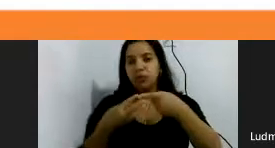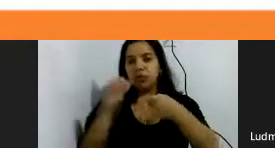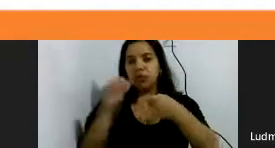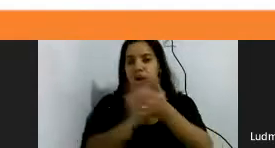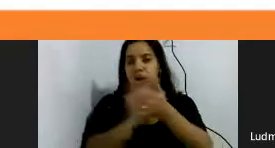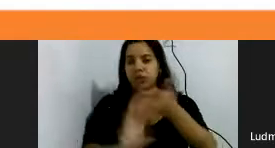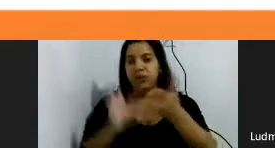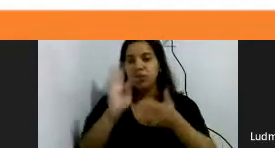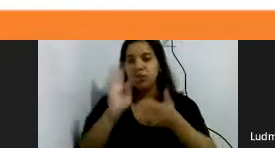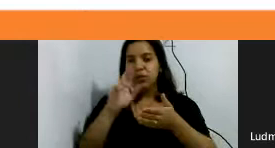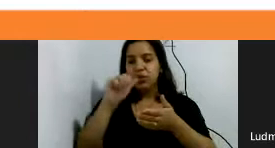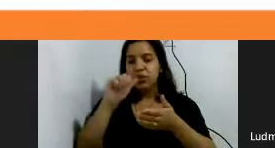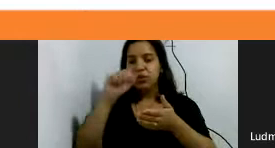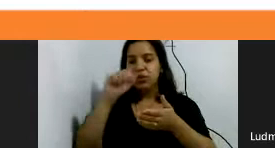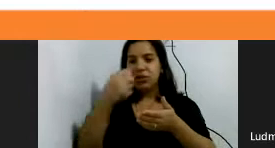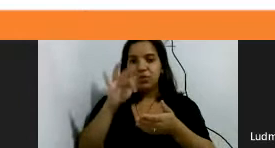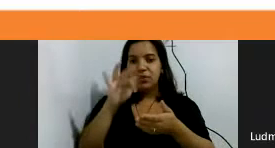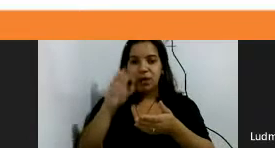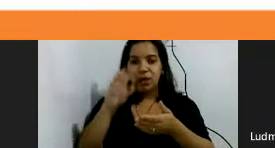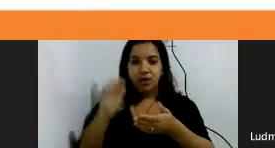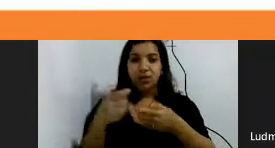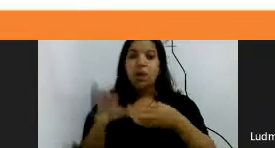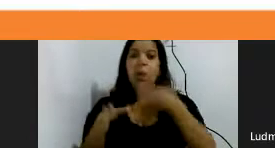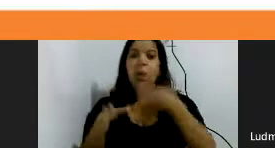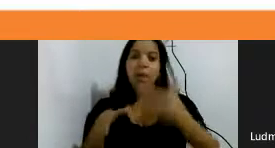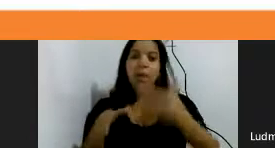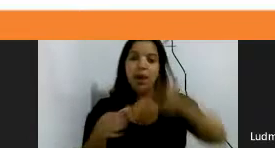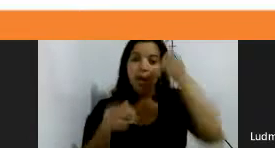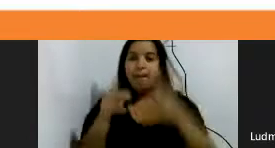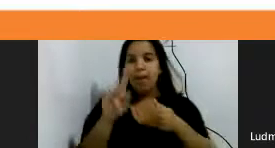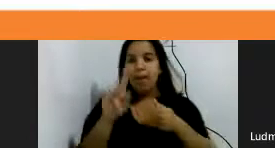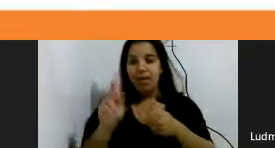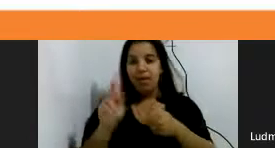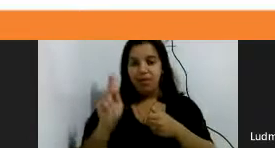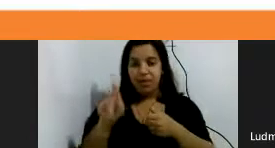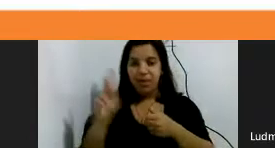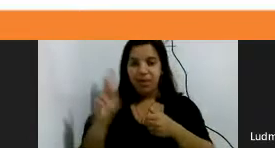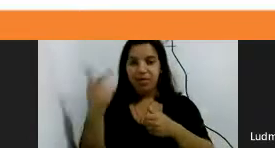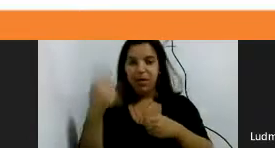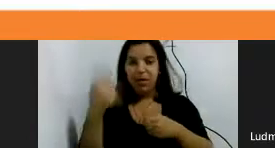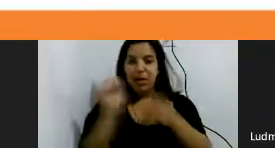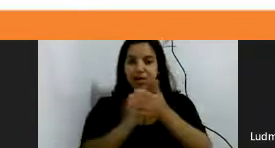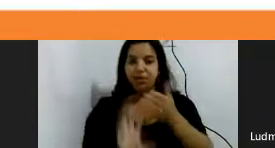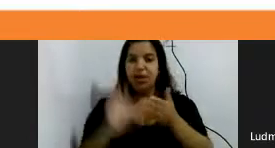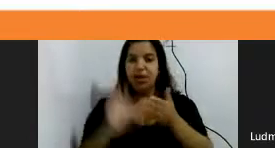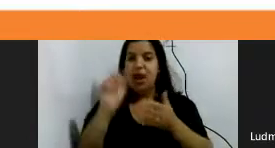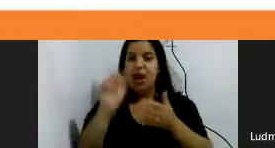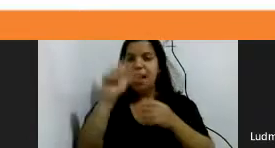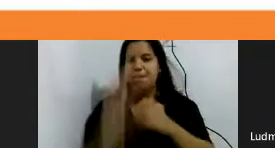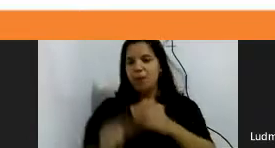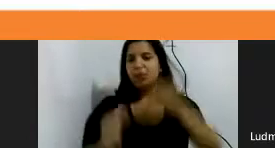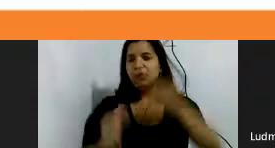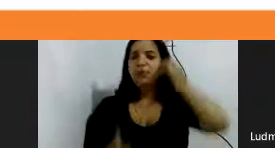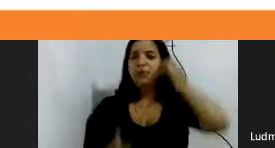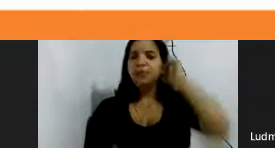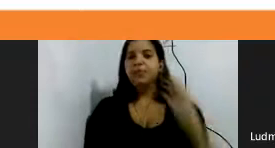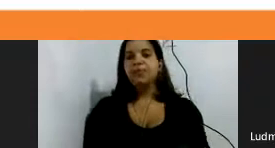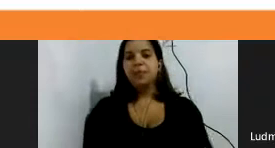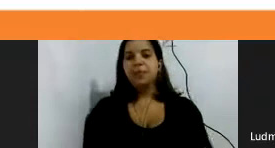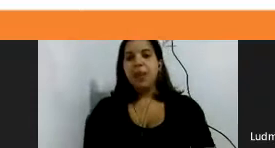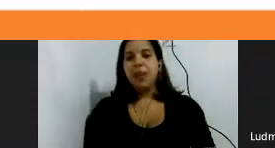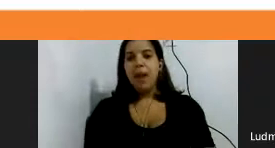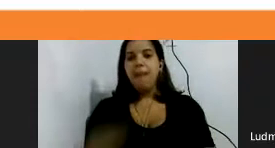transferase, ou uma enzima com uma ação melhor num pH de 7, com atividade de transferase A muito baixa. Então, quando